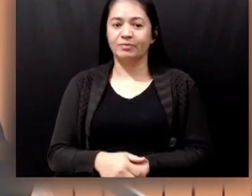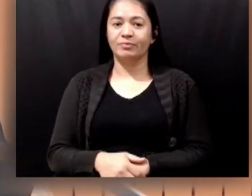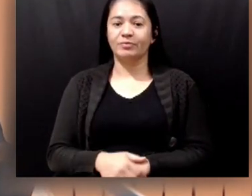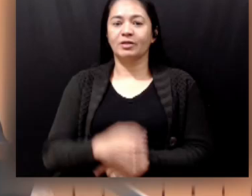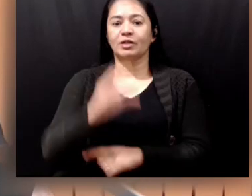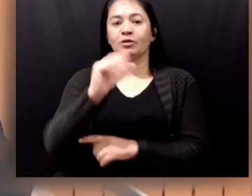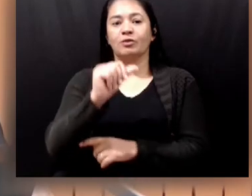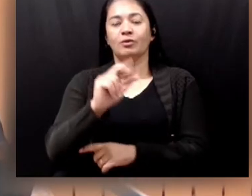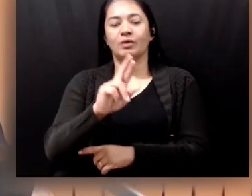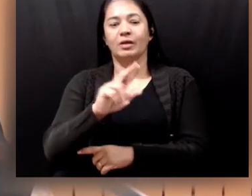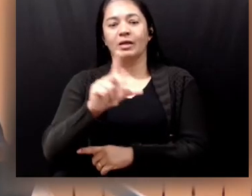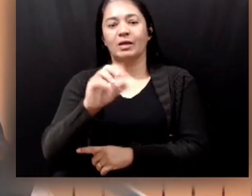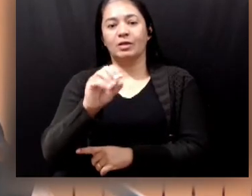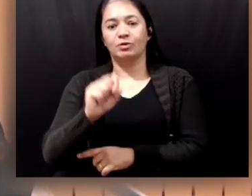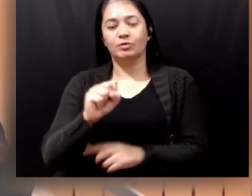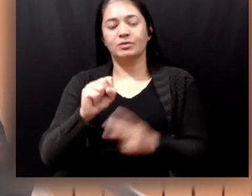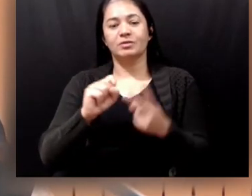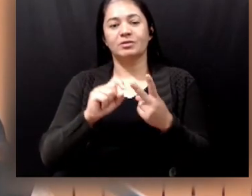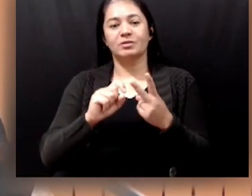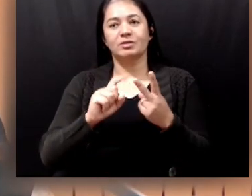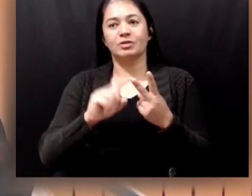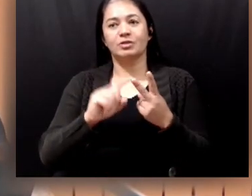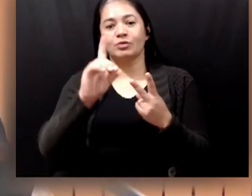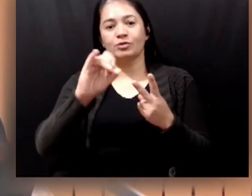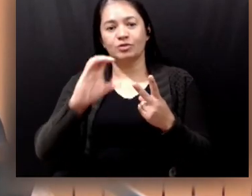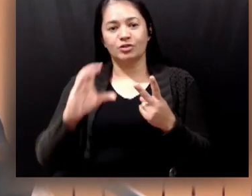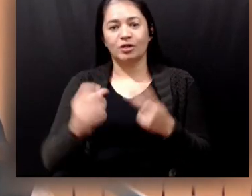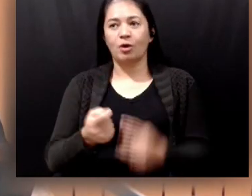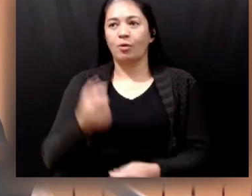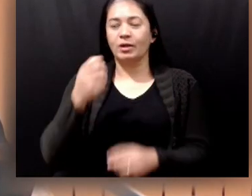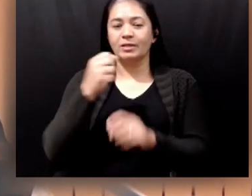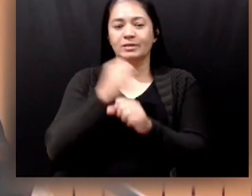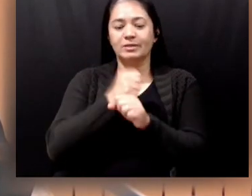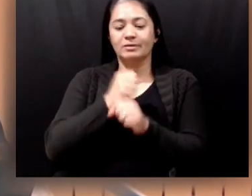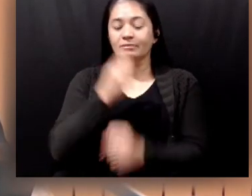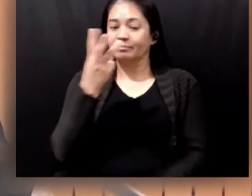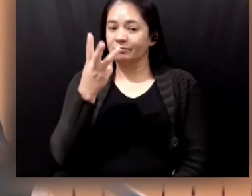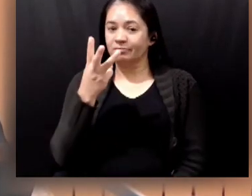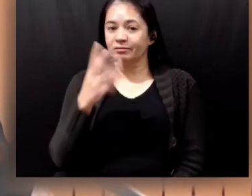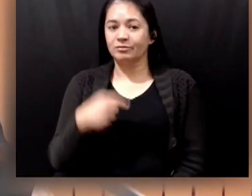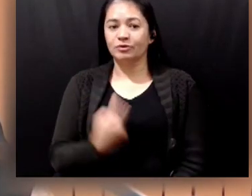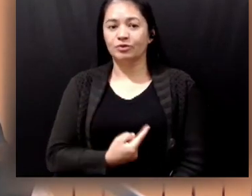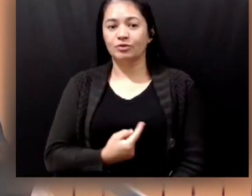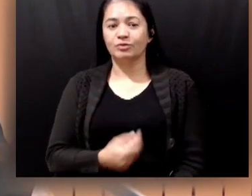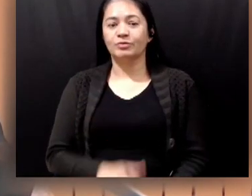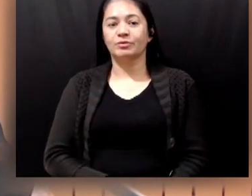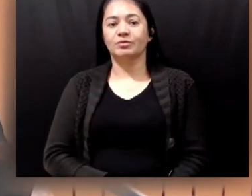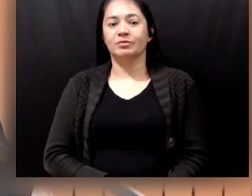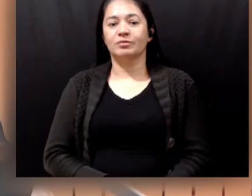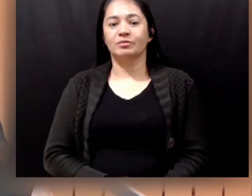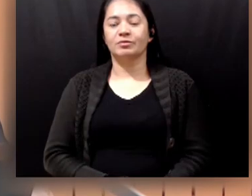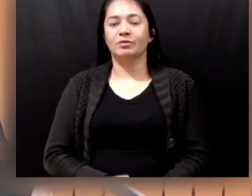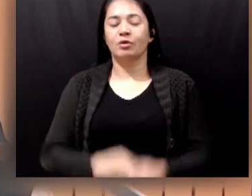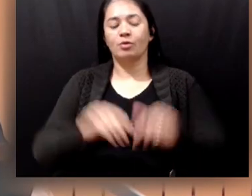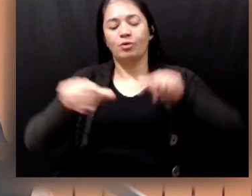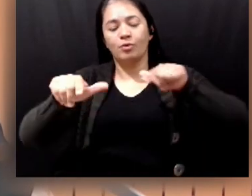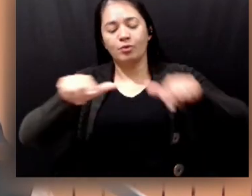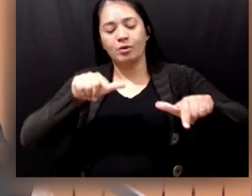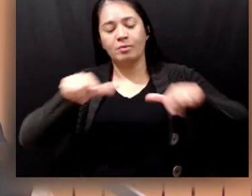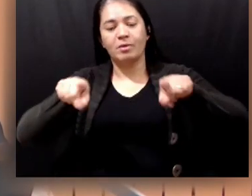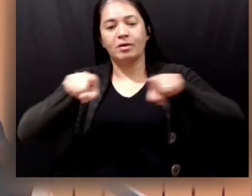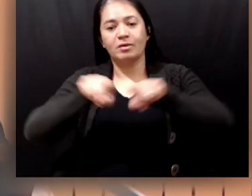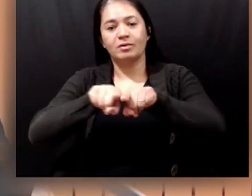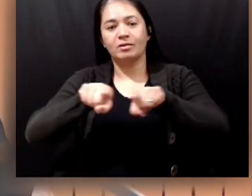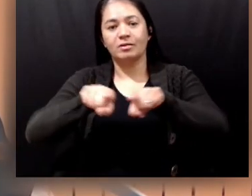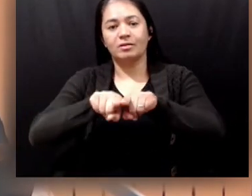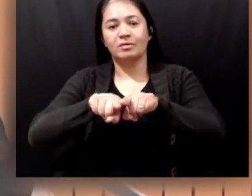DIC, né, durante quase 3 anos. Nós fizemos um trabalho também de futebol